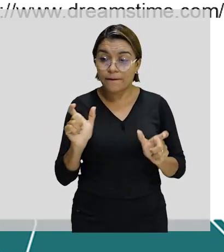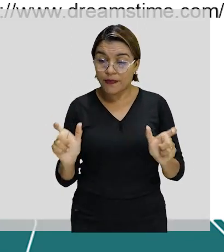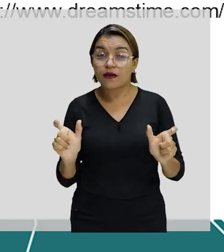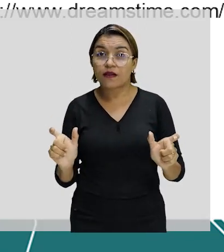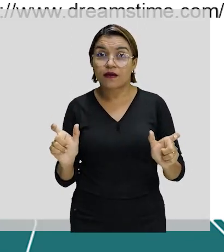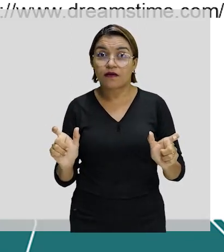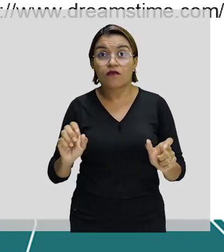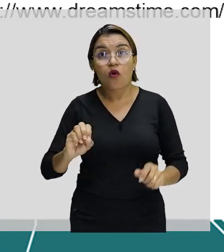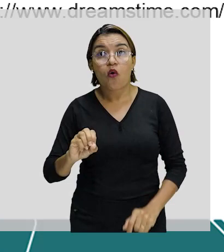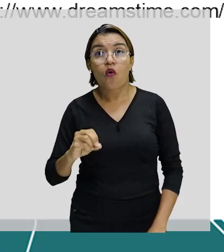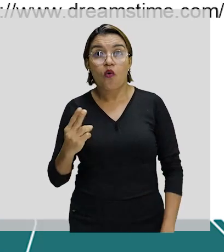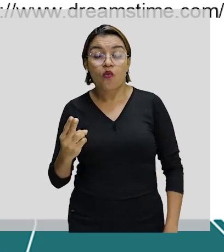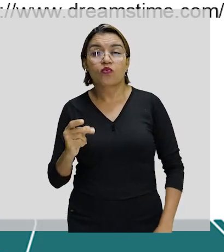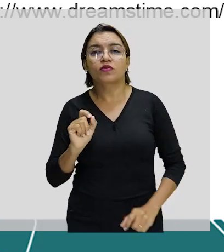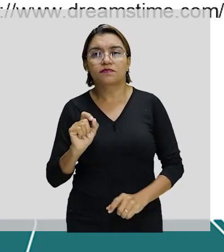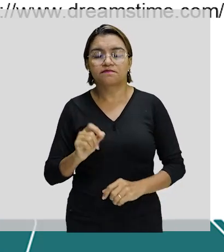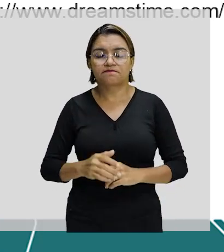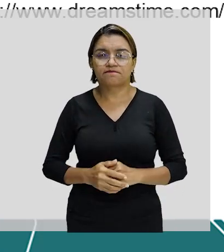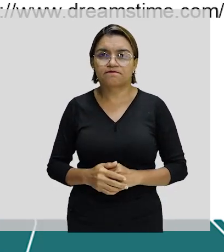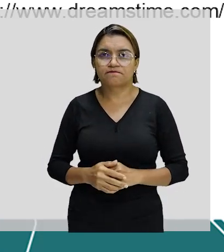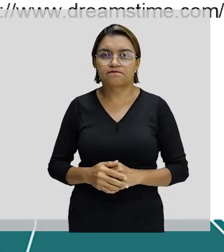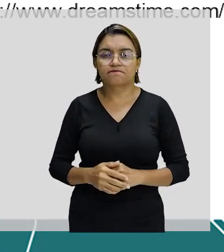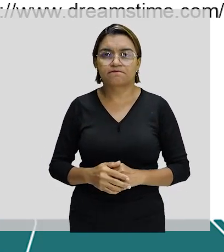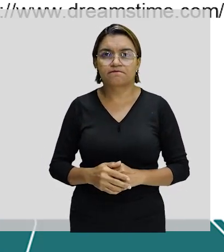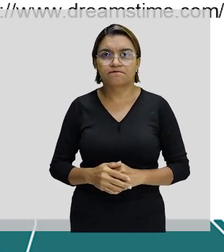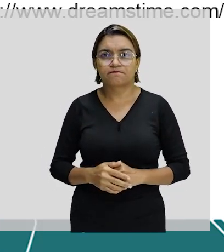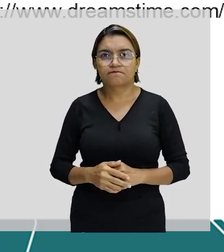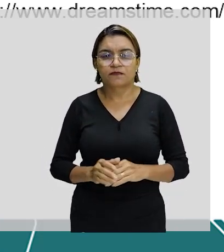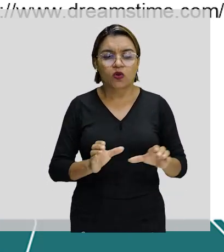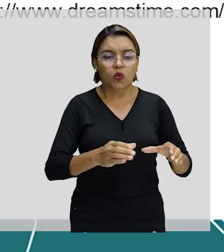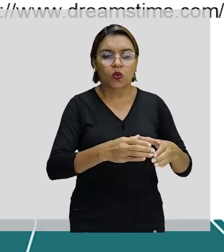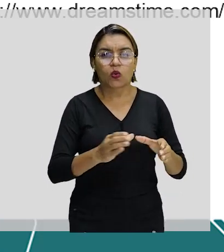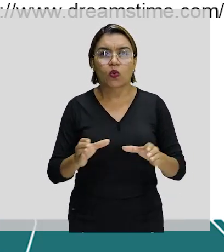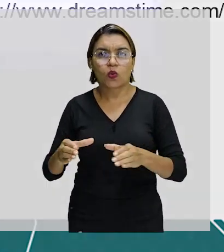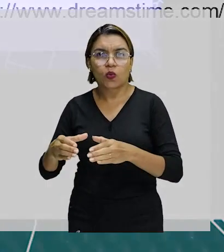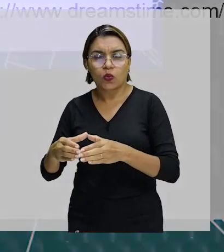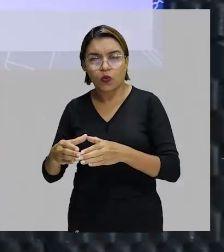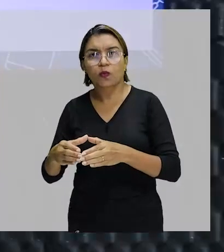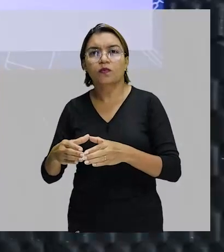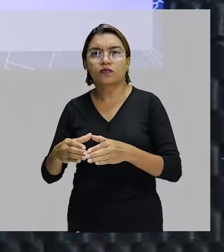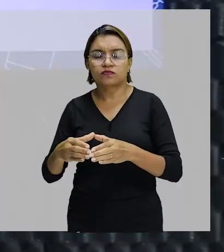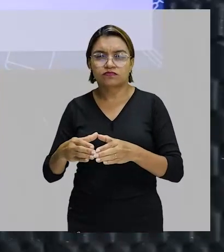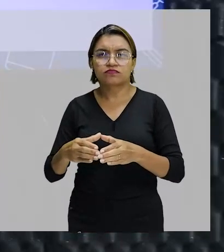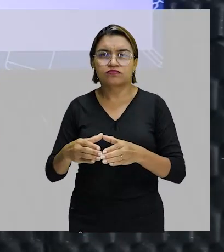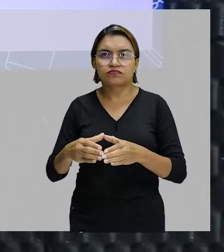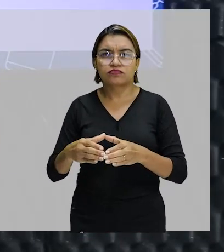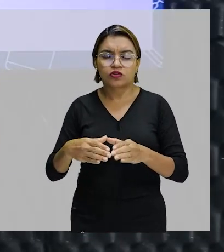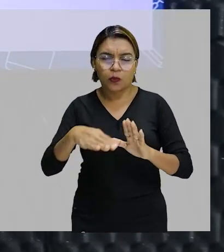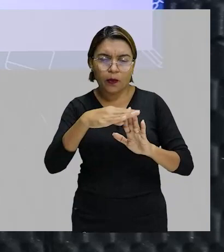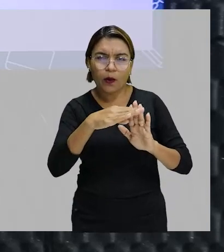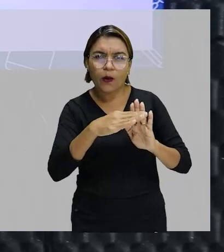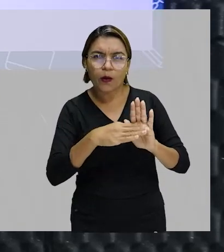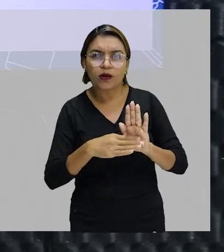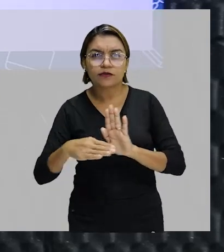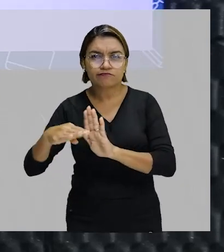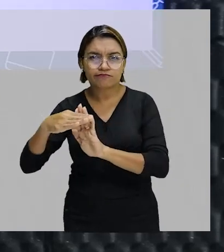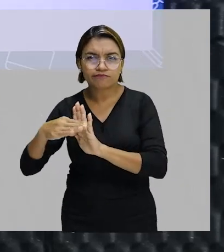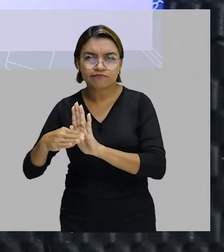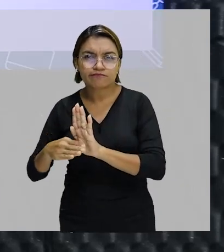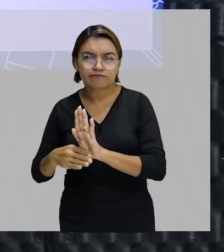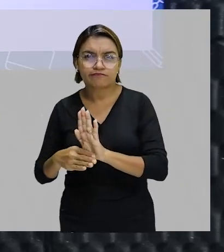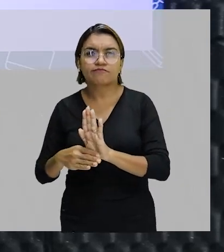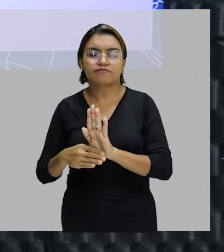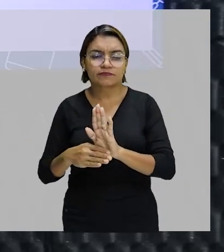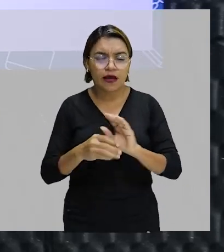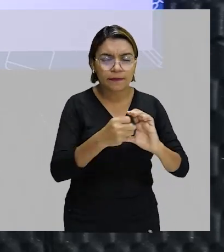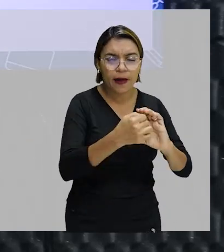palavras ou, quando nós pensamos, classes de ordem de palavras, melhor dizendo. Quando nós pensamos na